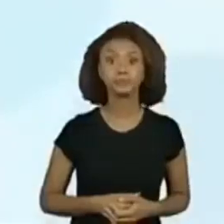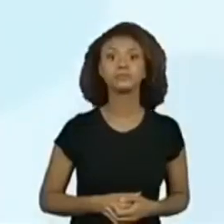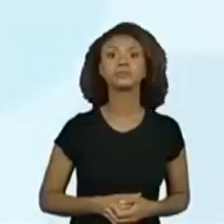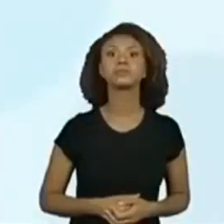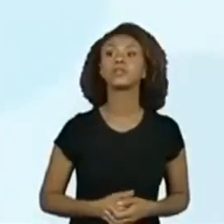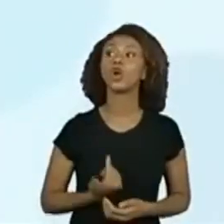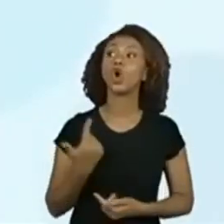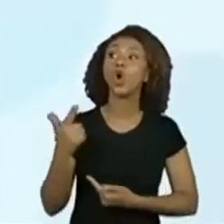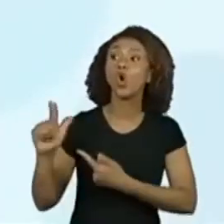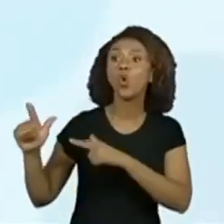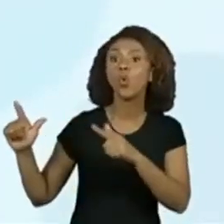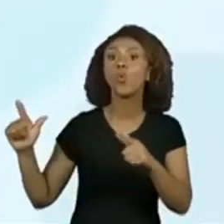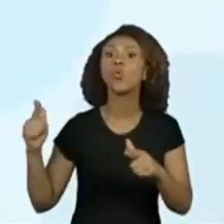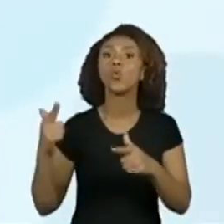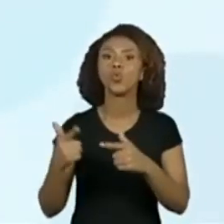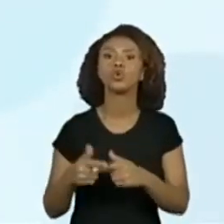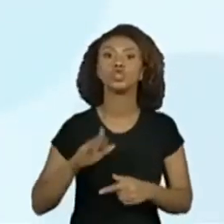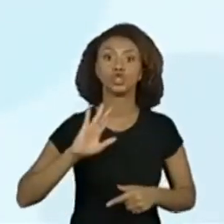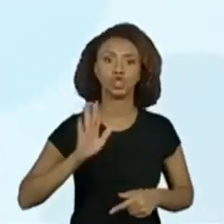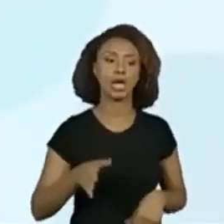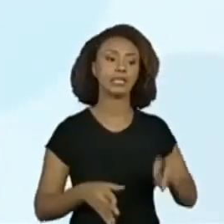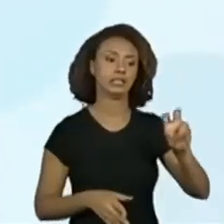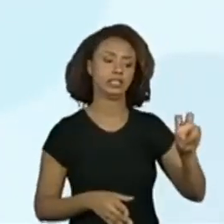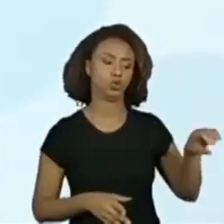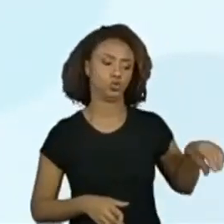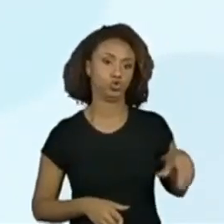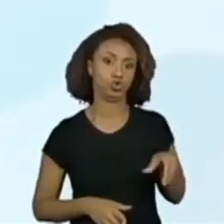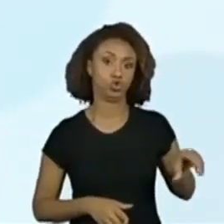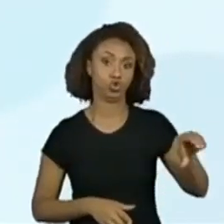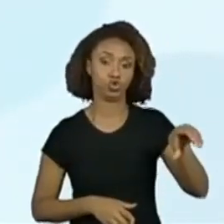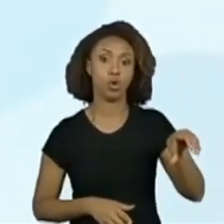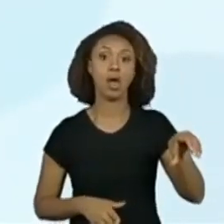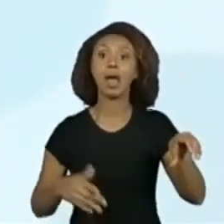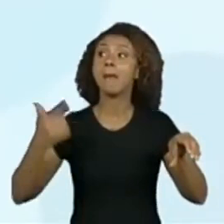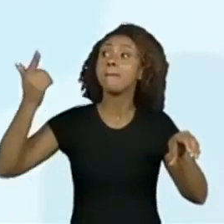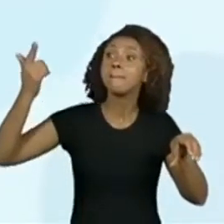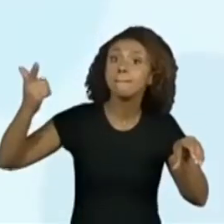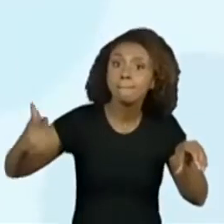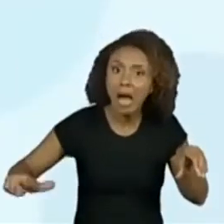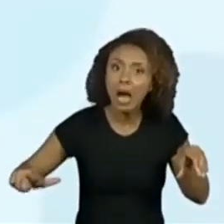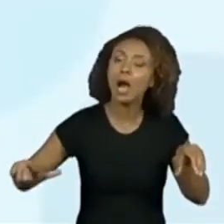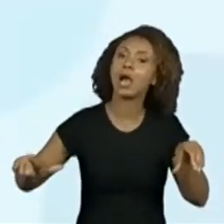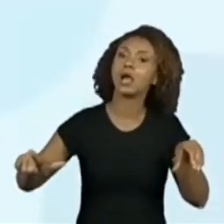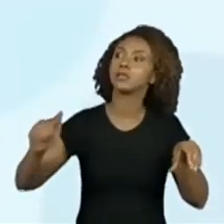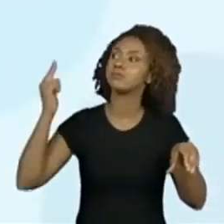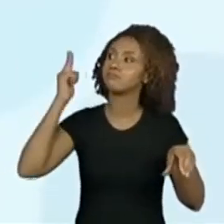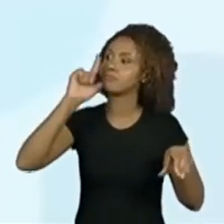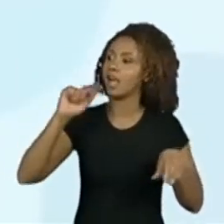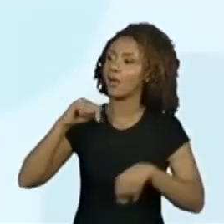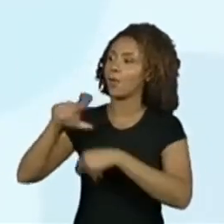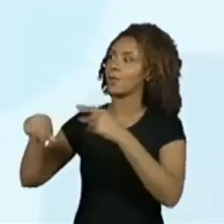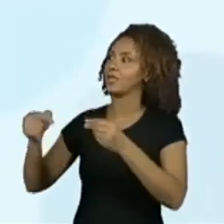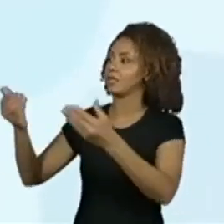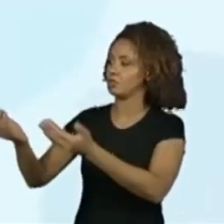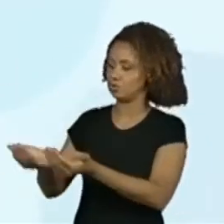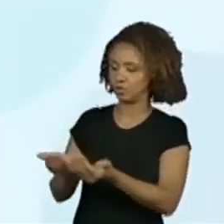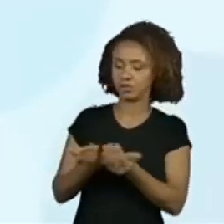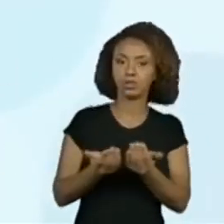alguns ele já tinha cinco carrinhos e ganhou alguns esse